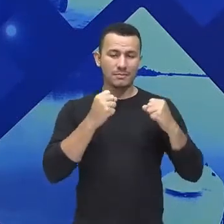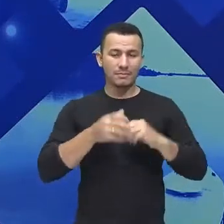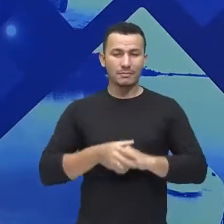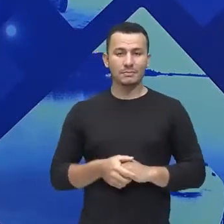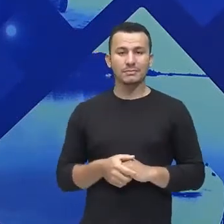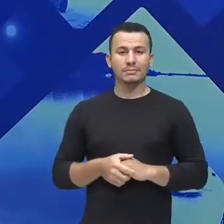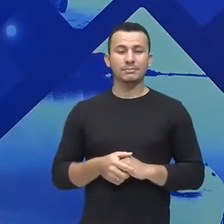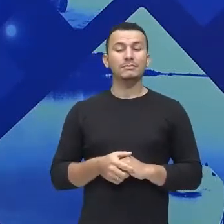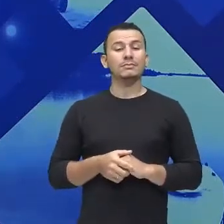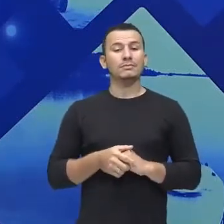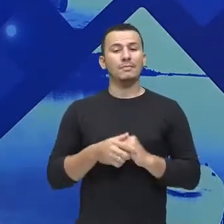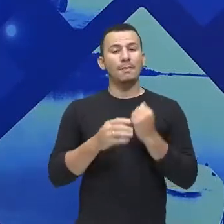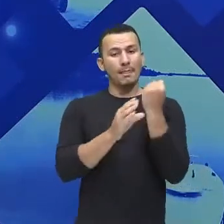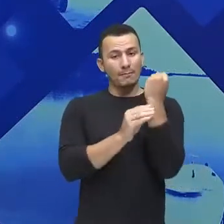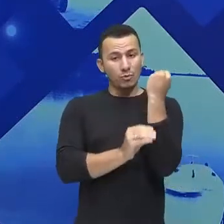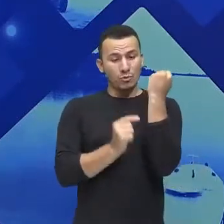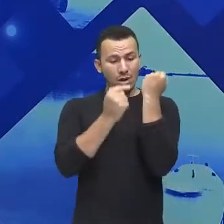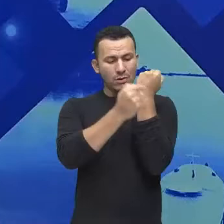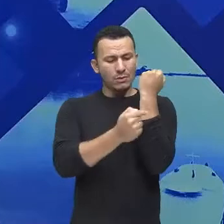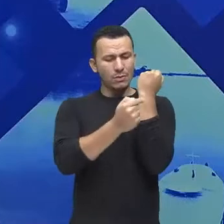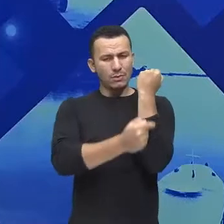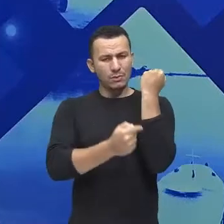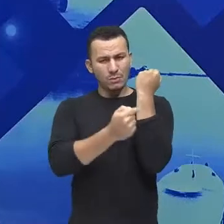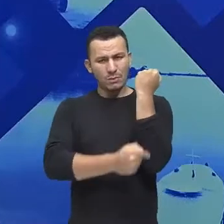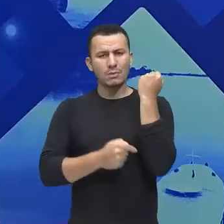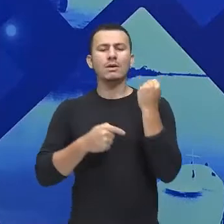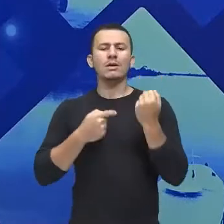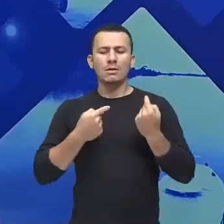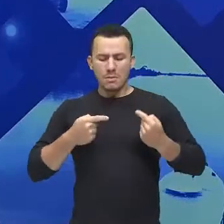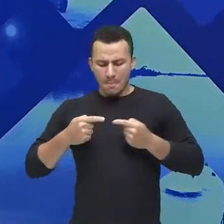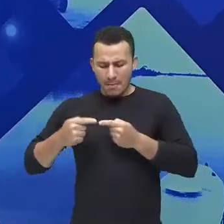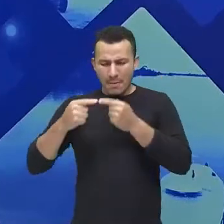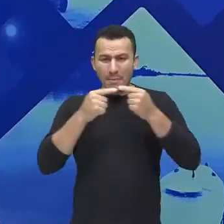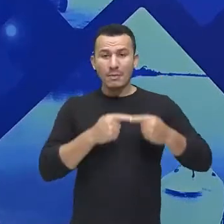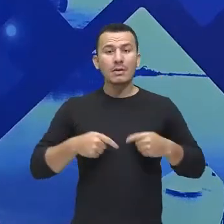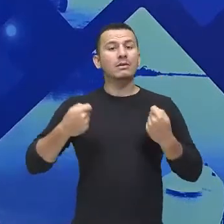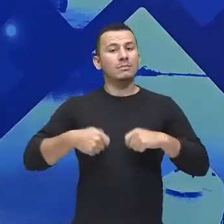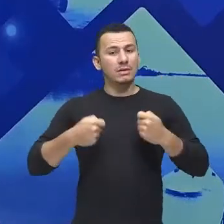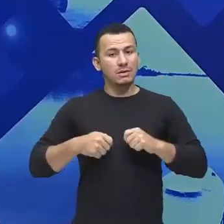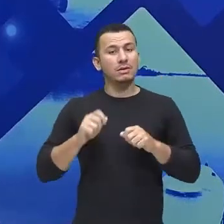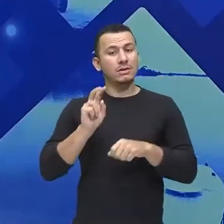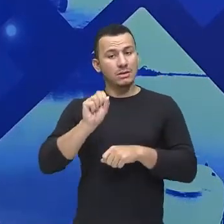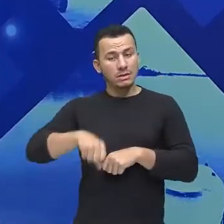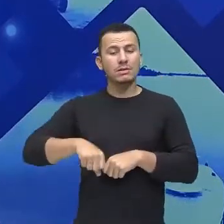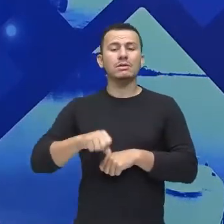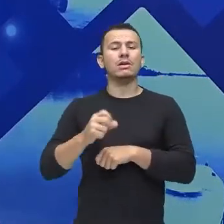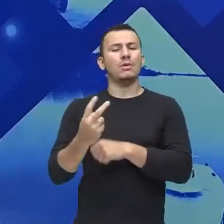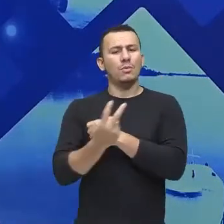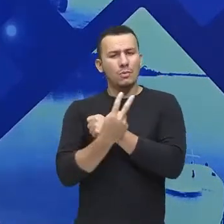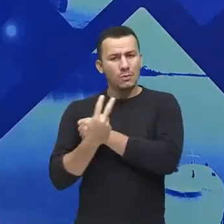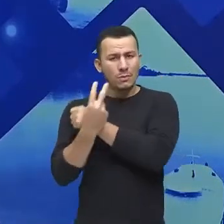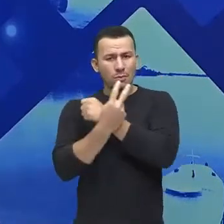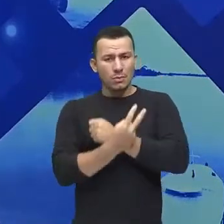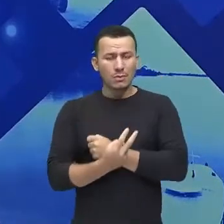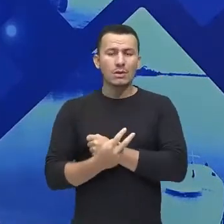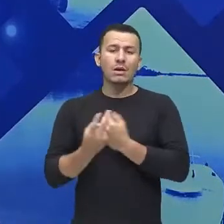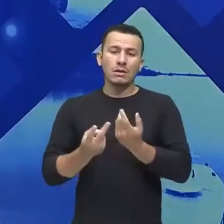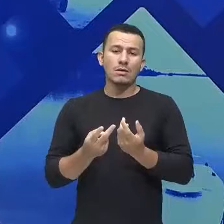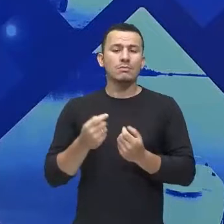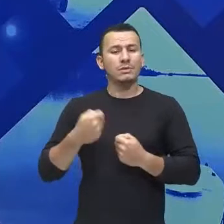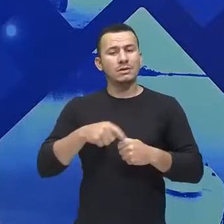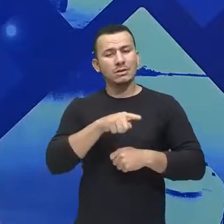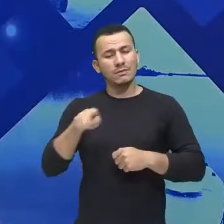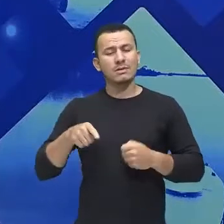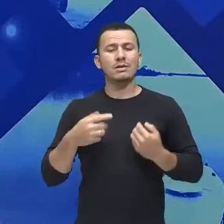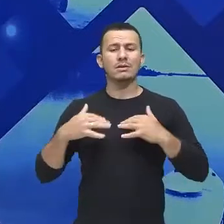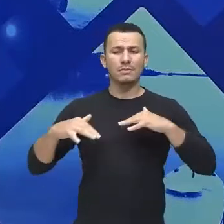que o sistema muscular, como todos os outros sistemas, ele precisa de cuidado. E ele precisa que você faça o quê?